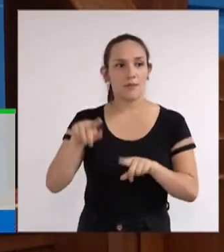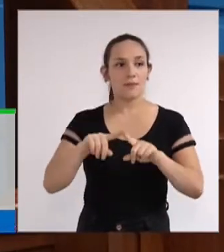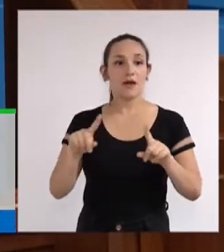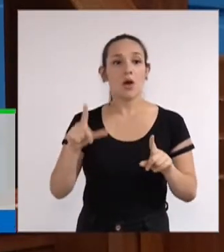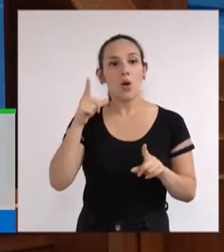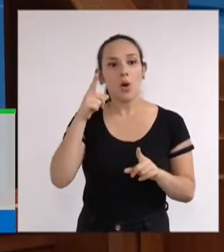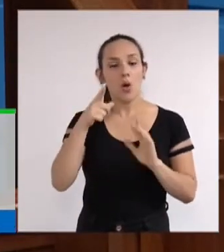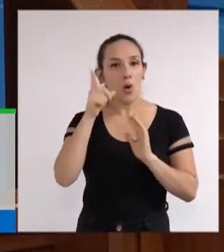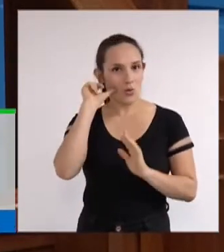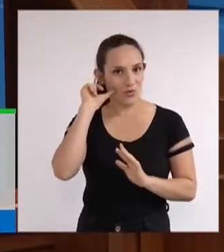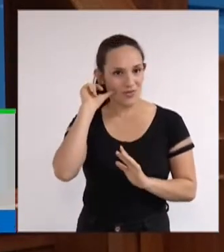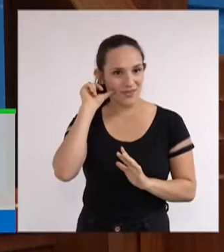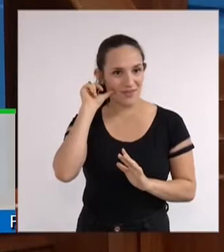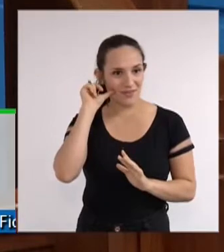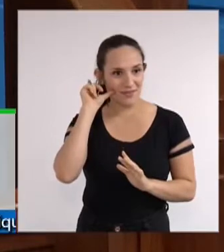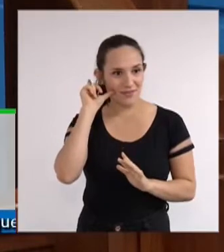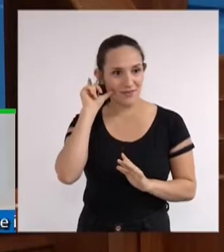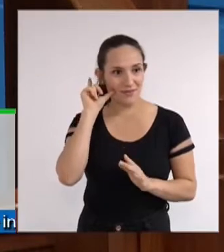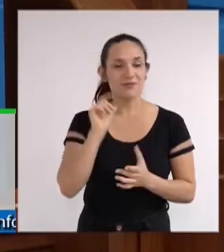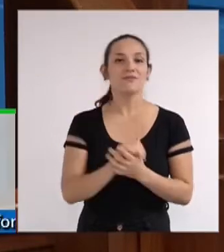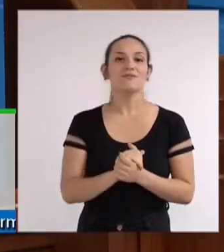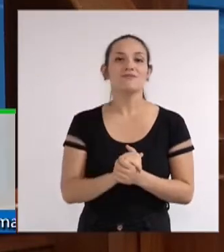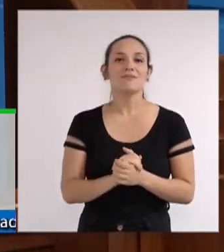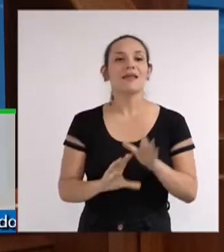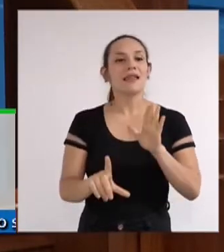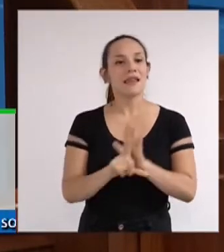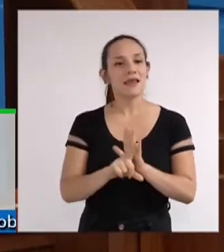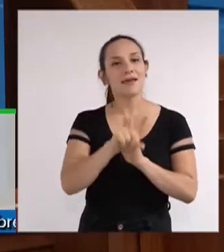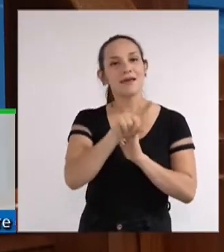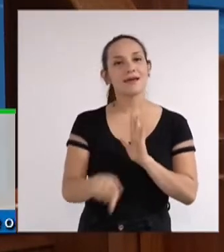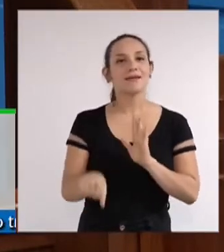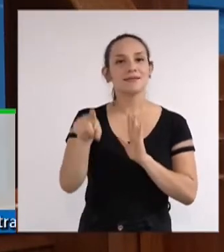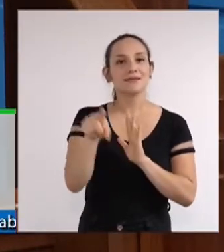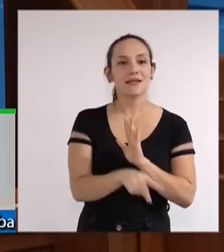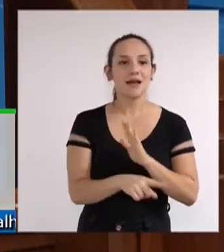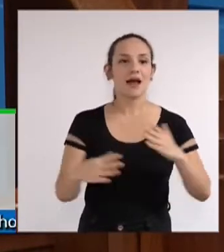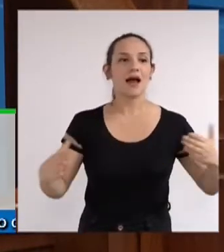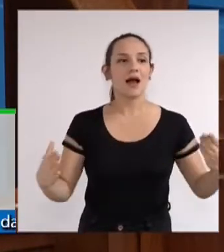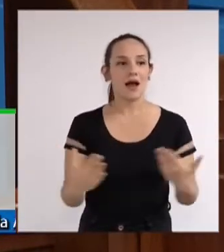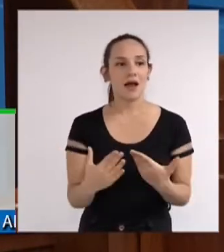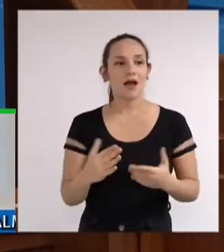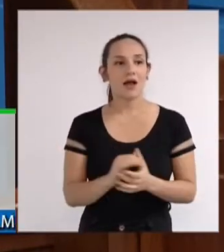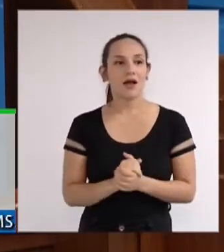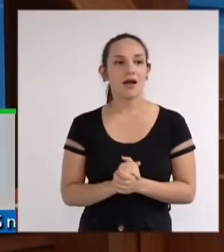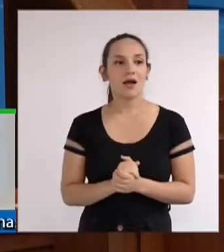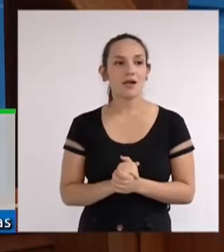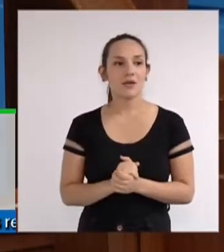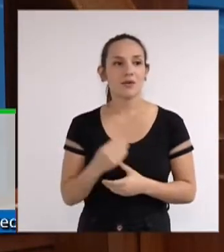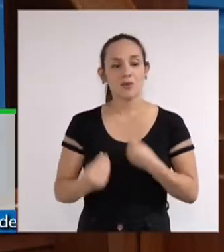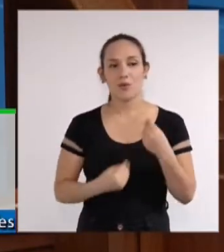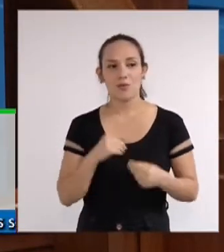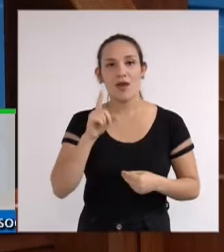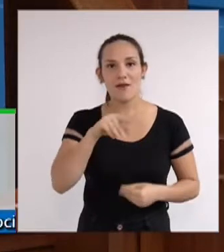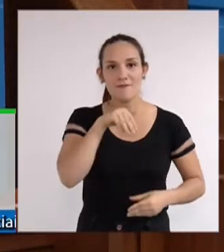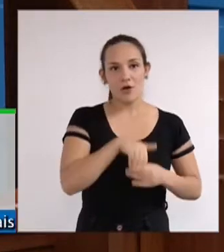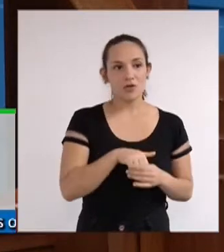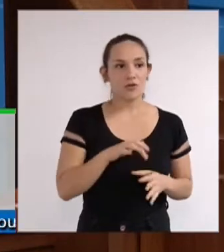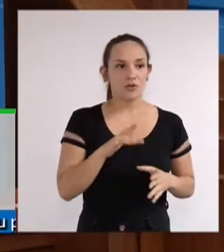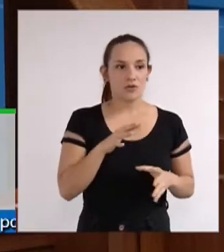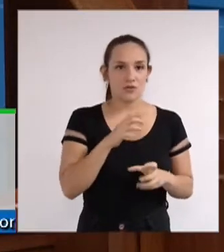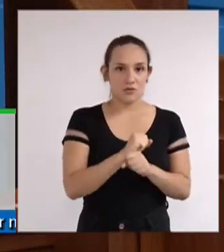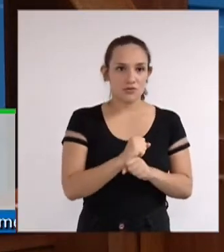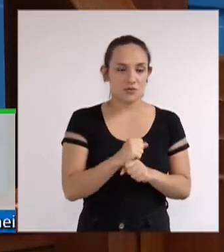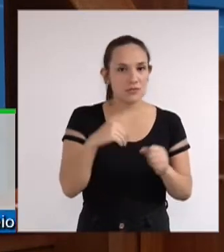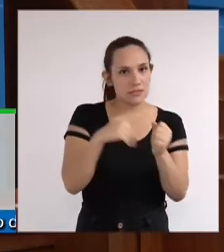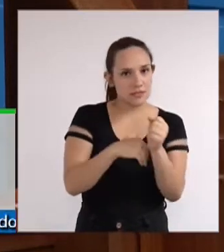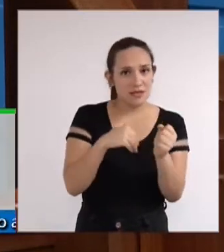retirada. Voltamos a um processo eleitoral onde os votos são contados em segredo e nenhum